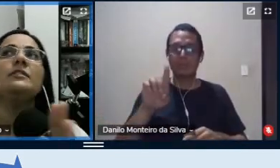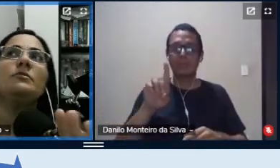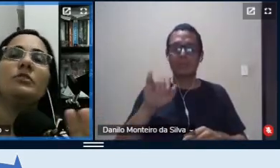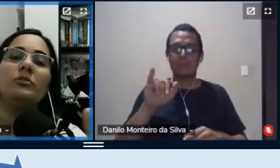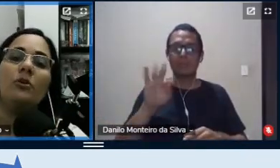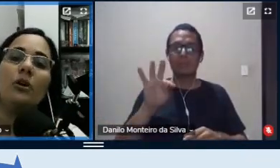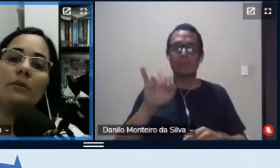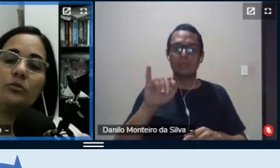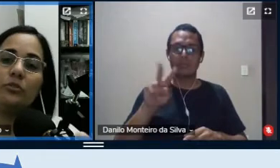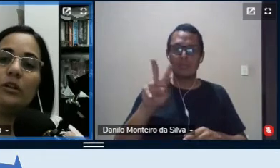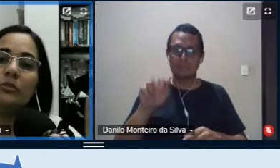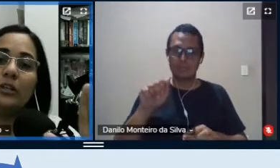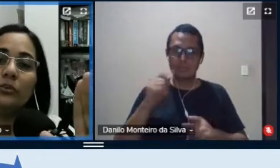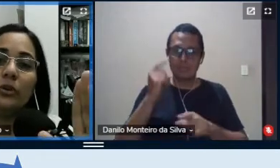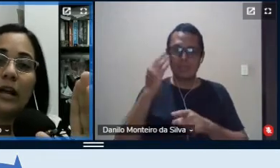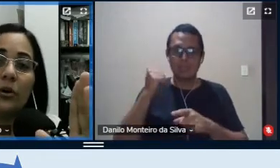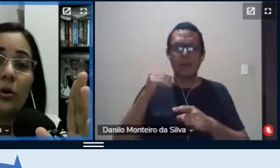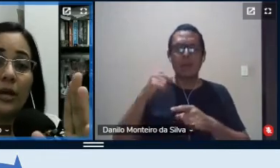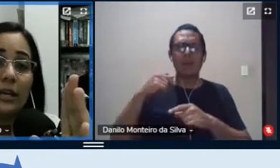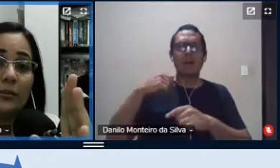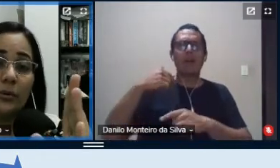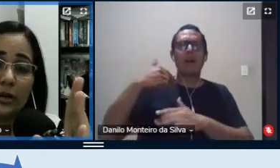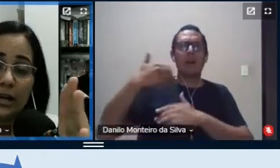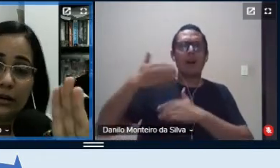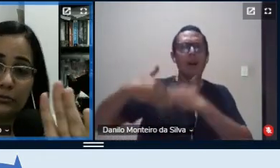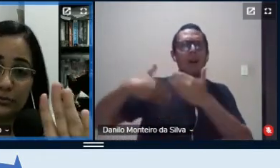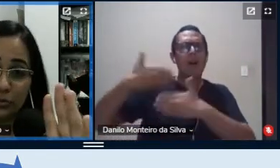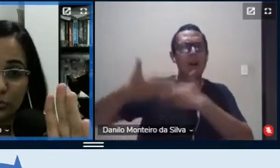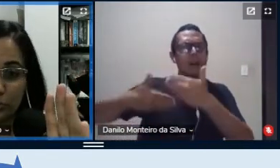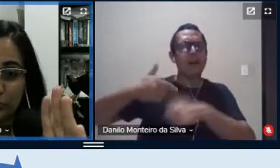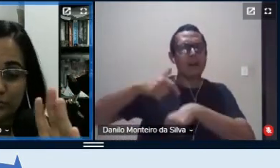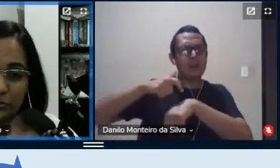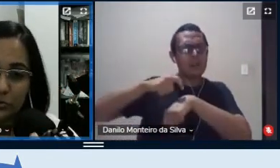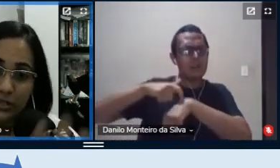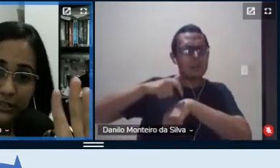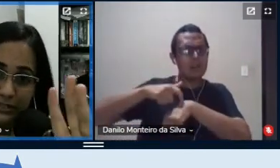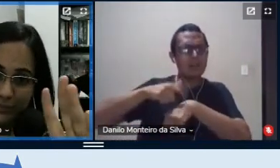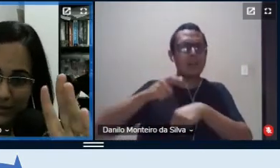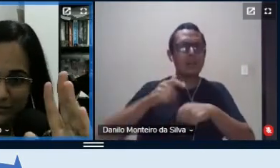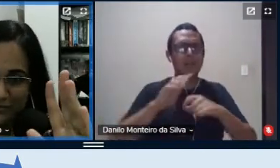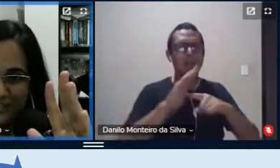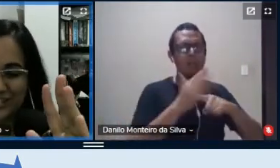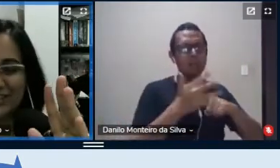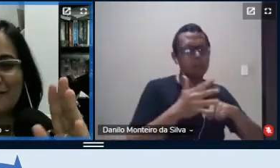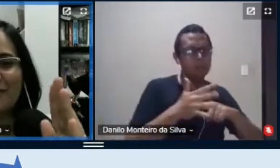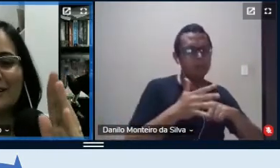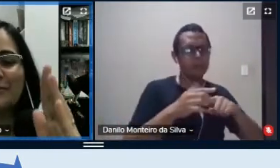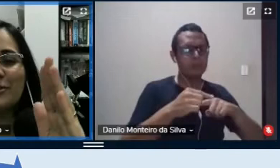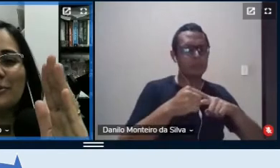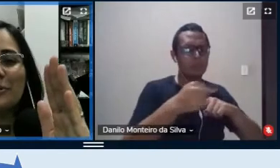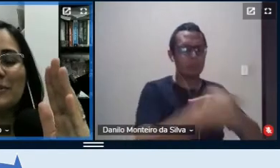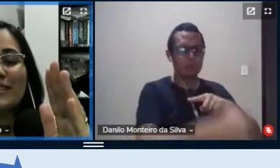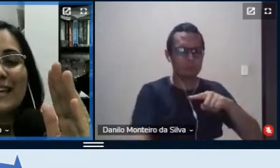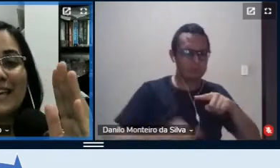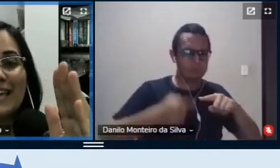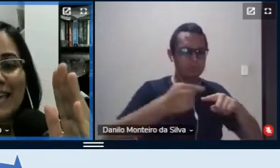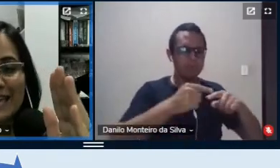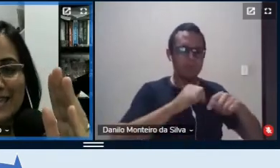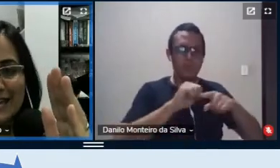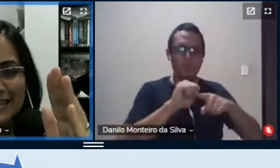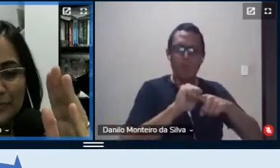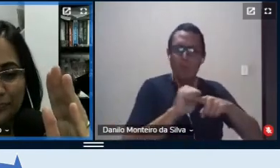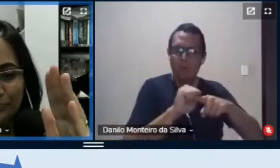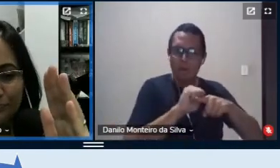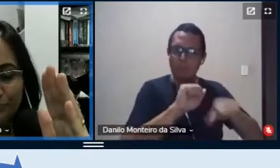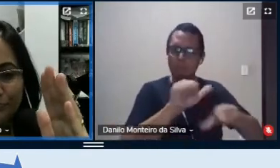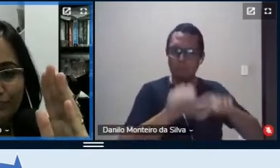daqui 10.000 quilômetros eu vou ter que trocar a correia do meu carro, vamos supor. Correia é mais pra frente, né? 40.000 quilômetros.